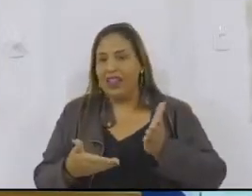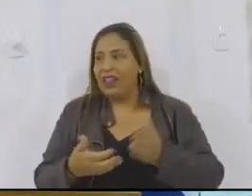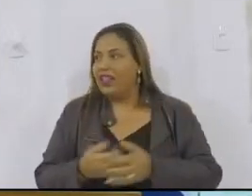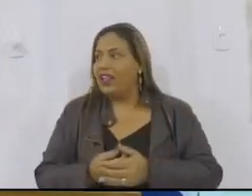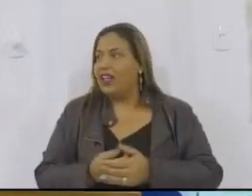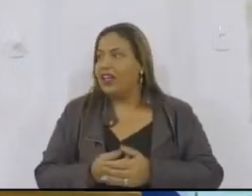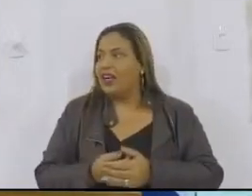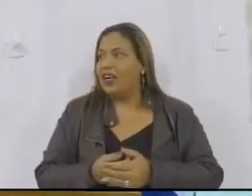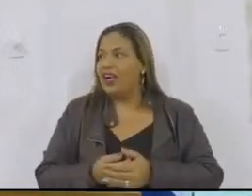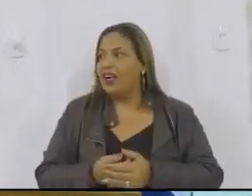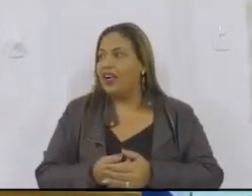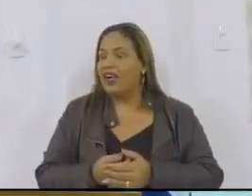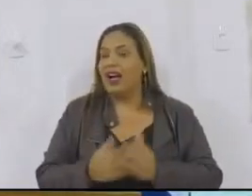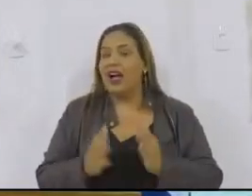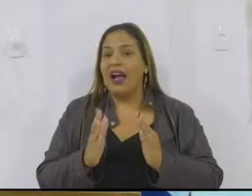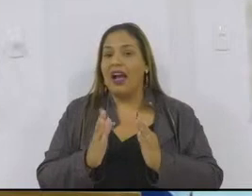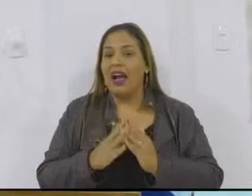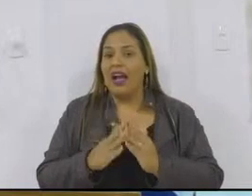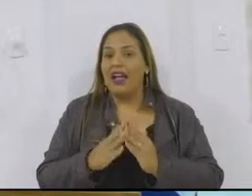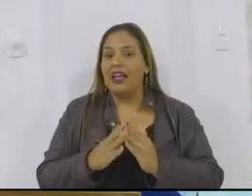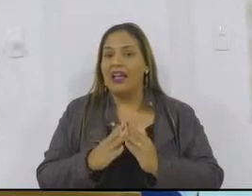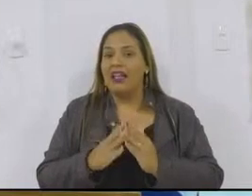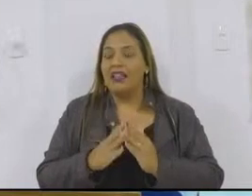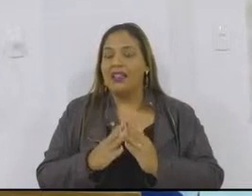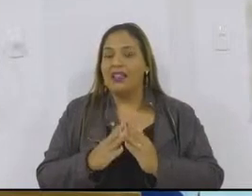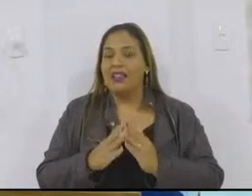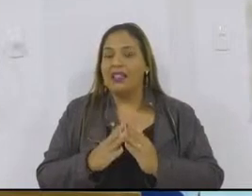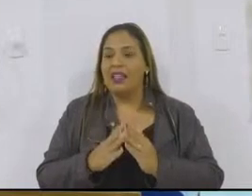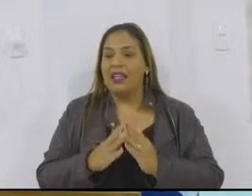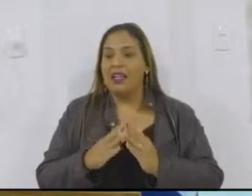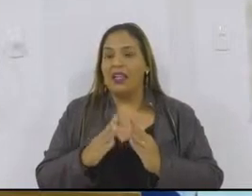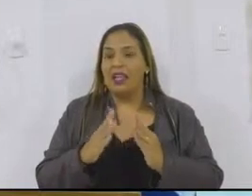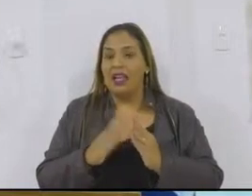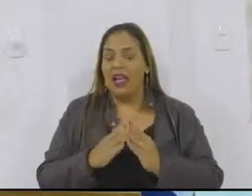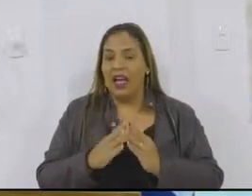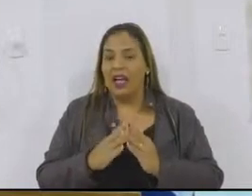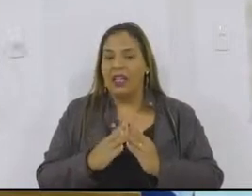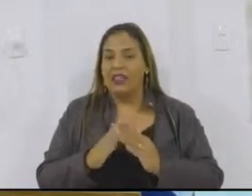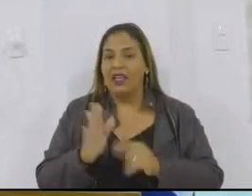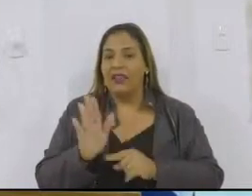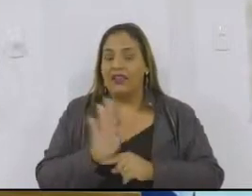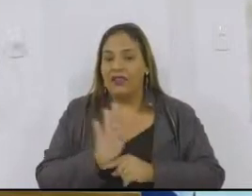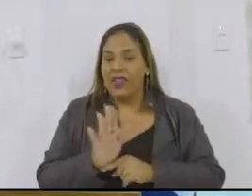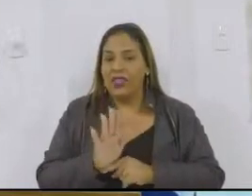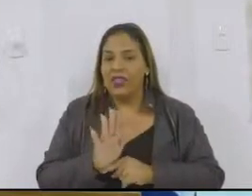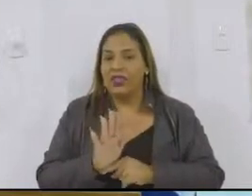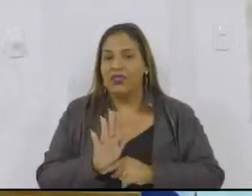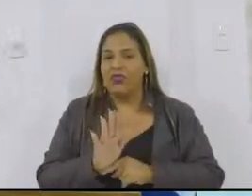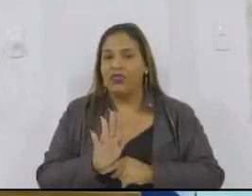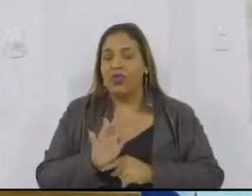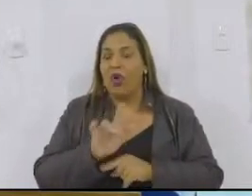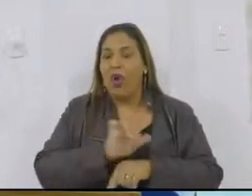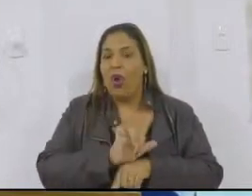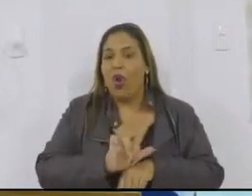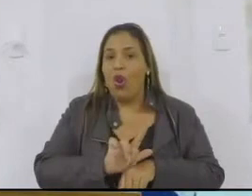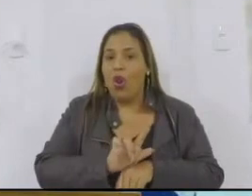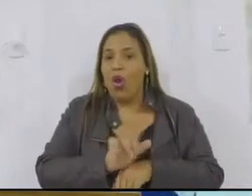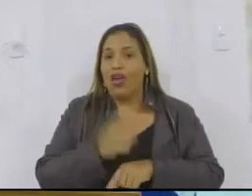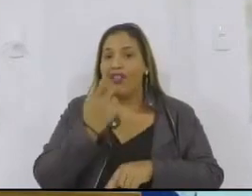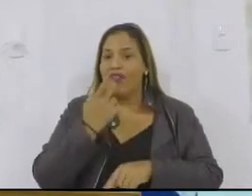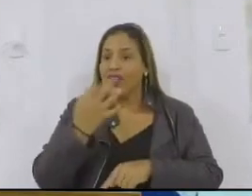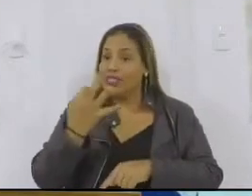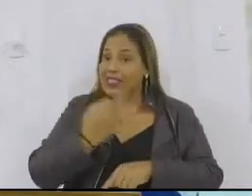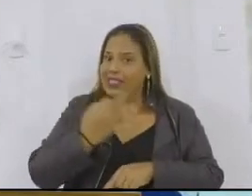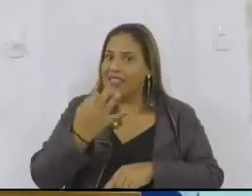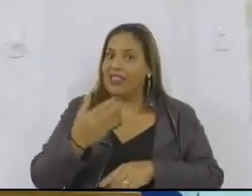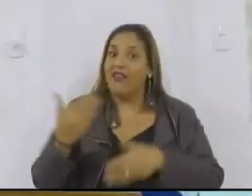e de eletroeletrônicos Casa e Vídeo, que eu tenho observado agora no início dessa noite alguns sites da região confirmando a vinda da Casa e